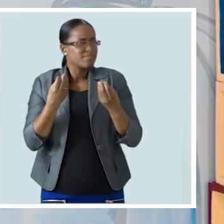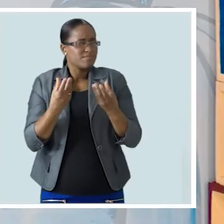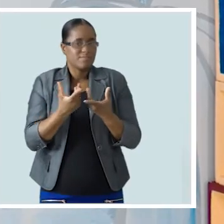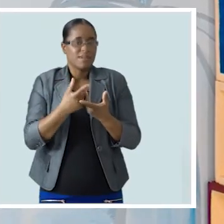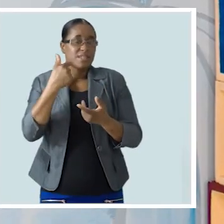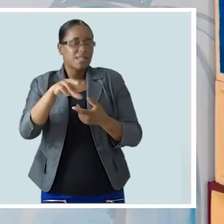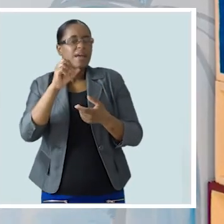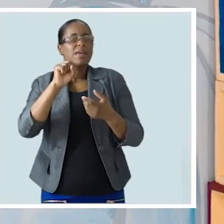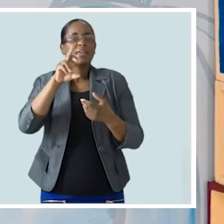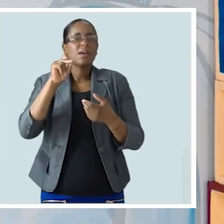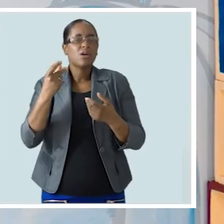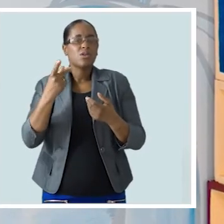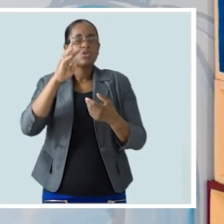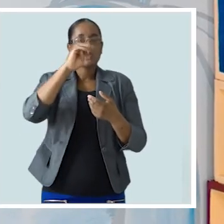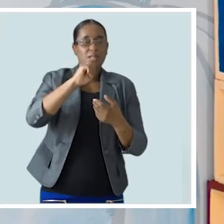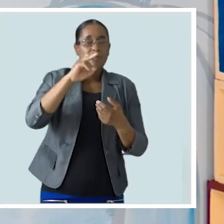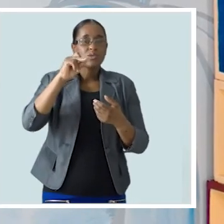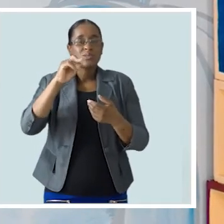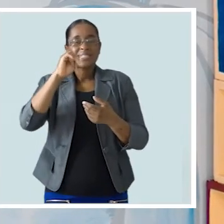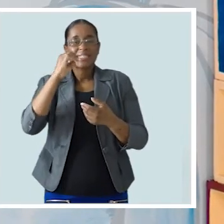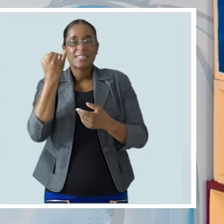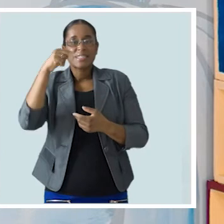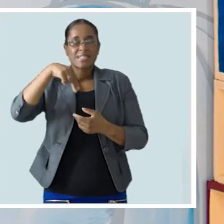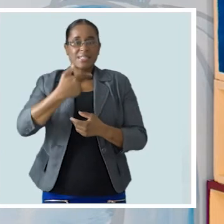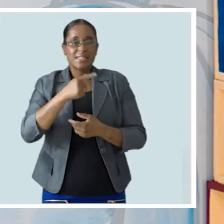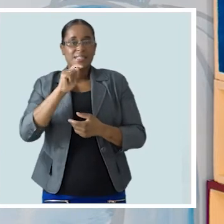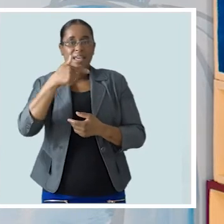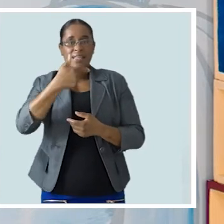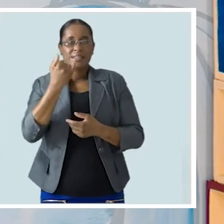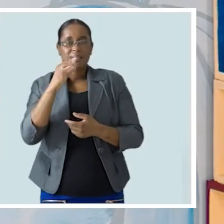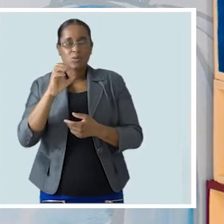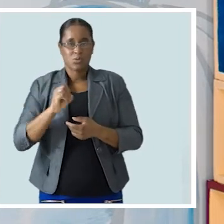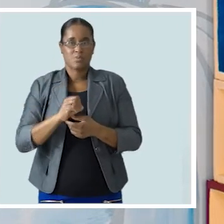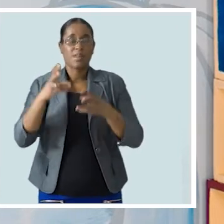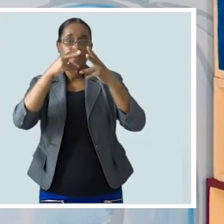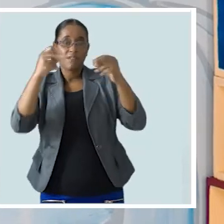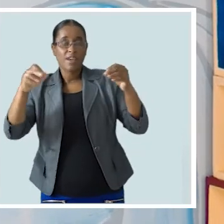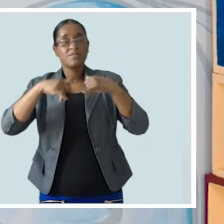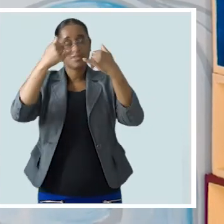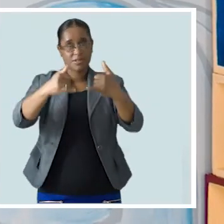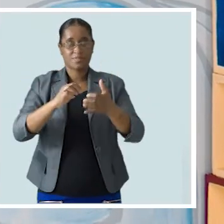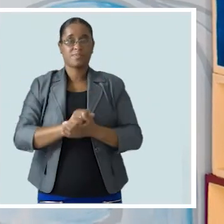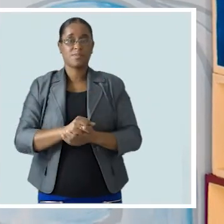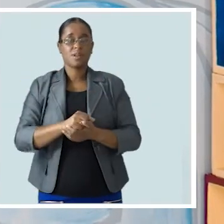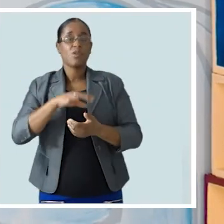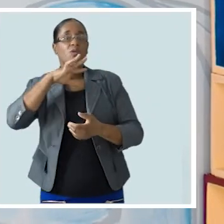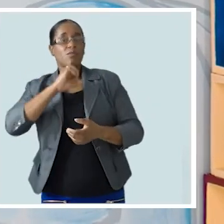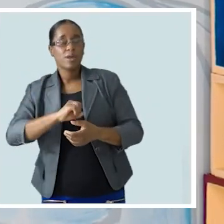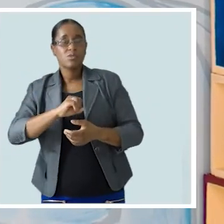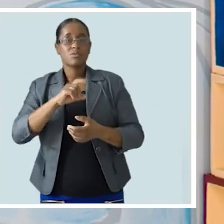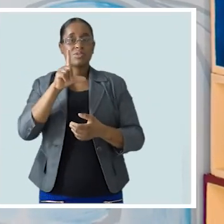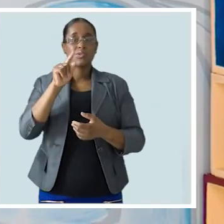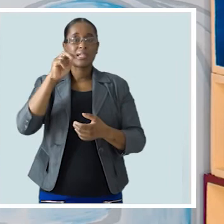Superlativo, absoluto, sintético. Frase a seguir. O filho do lenhador é o